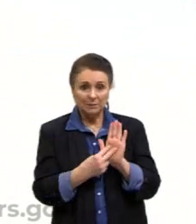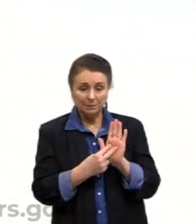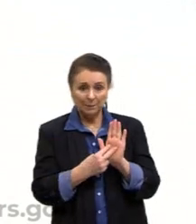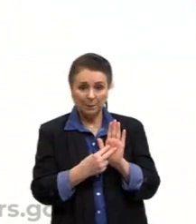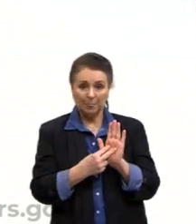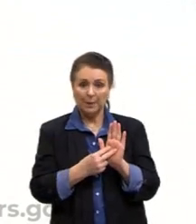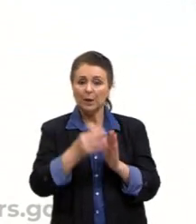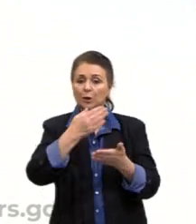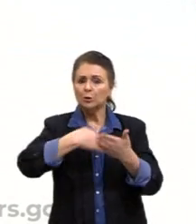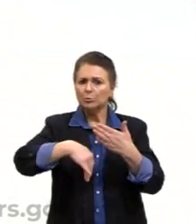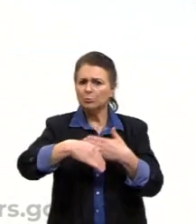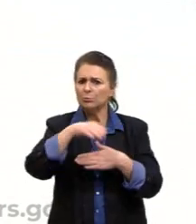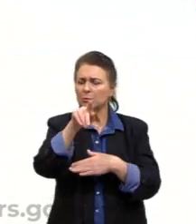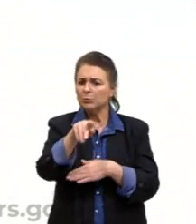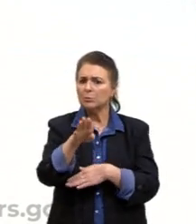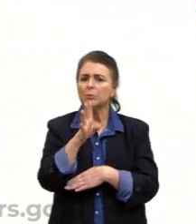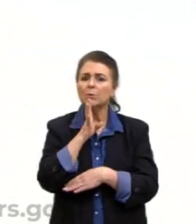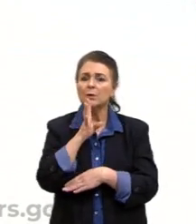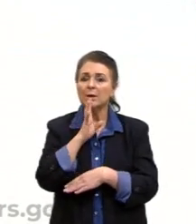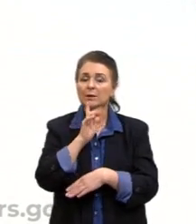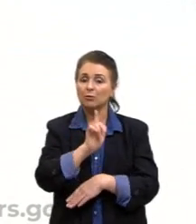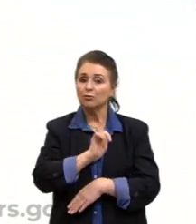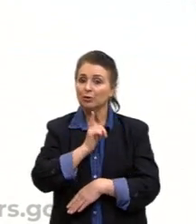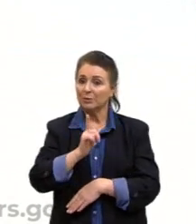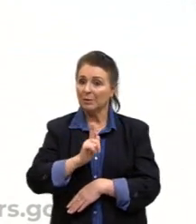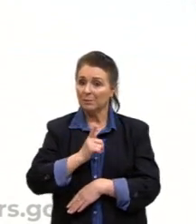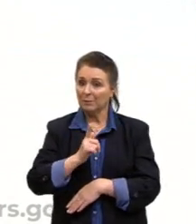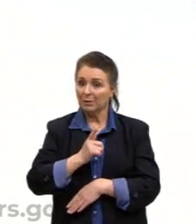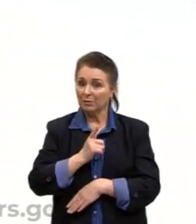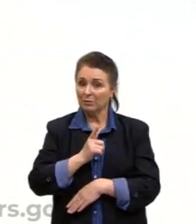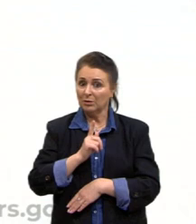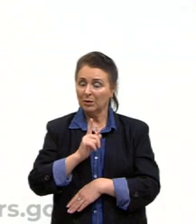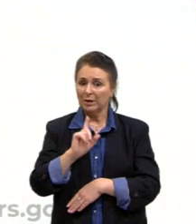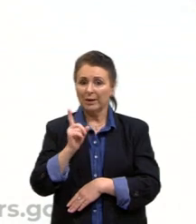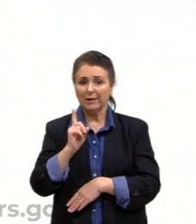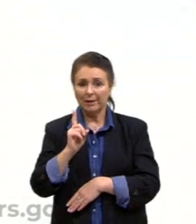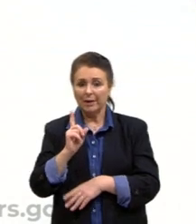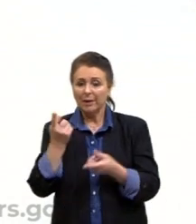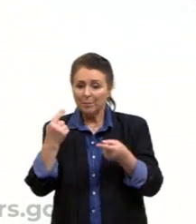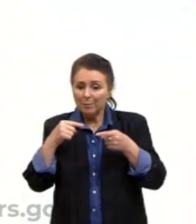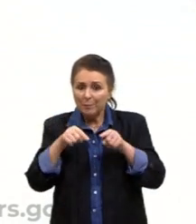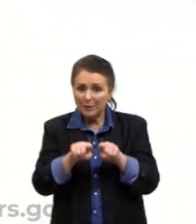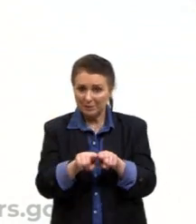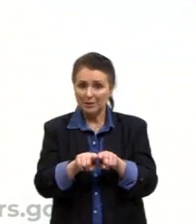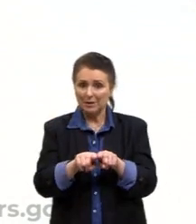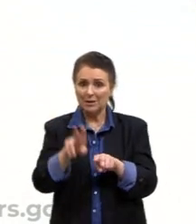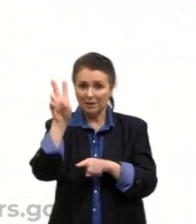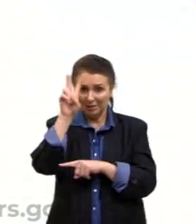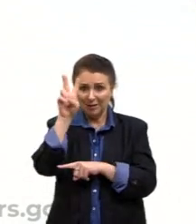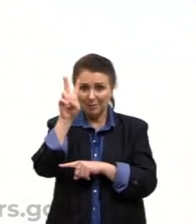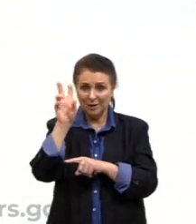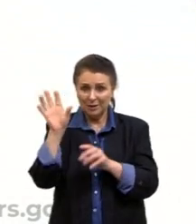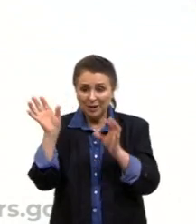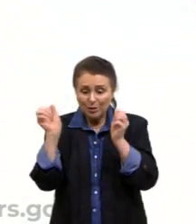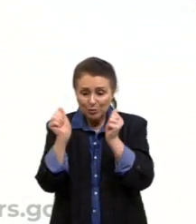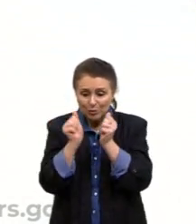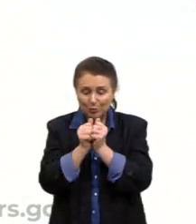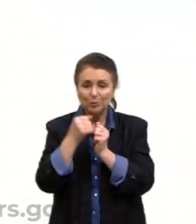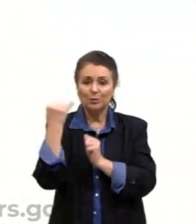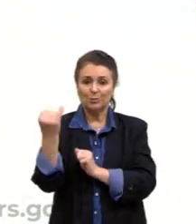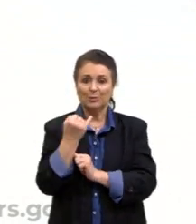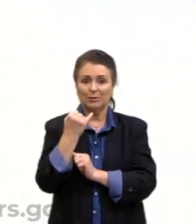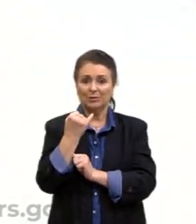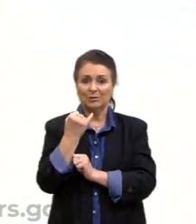vocês conhecem de gramática, que não é inimiga, é parceira, lembra? É aliada, vai servir